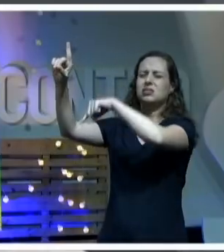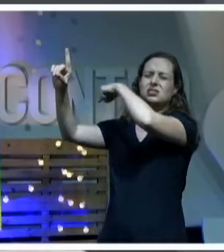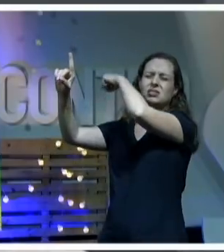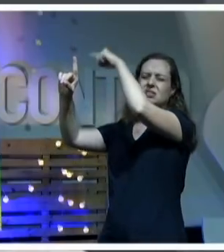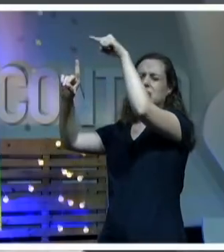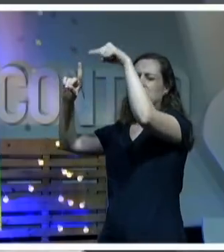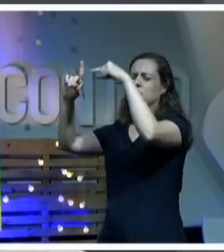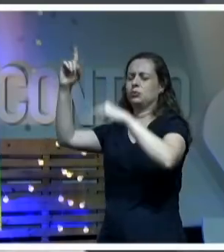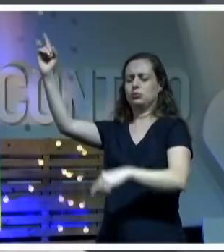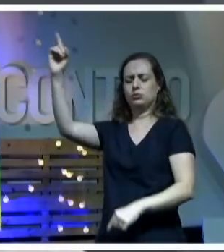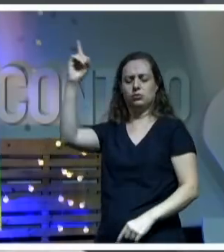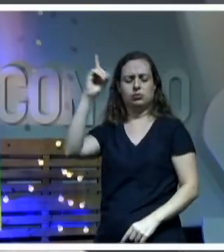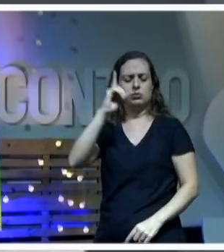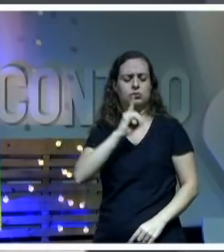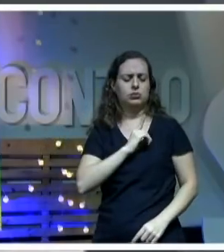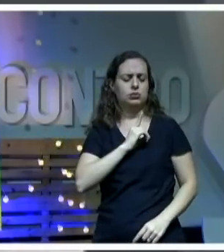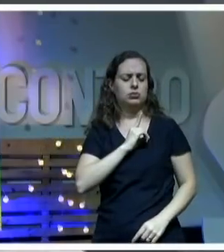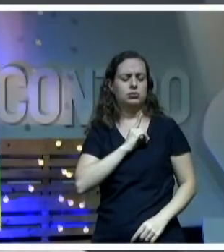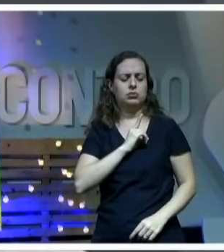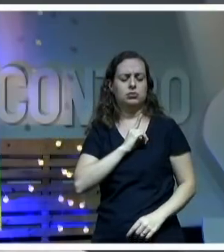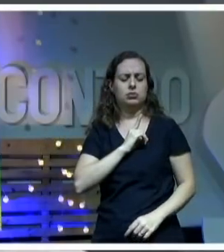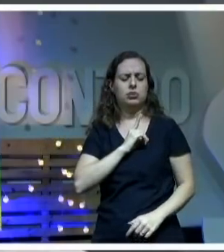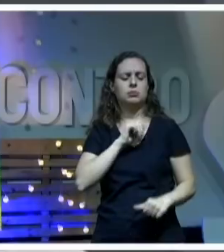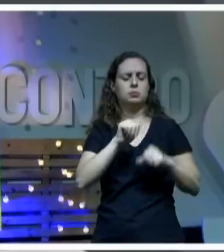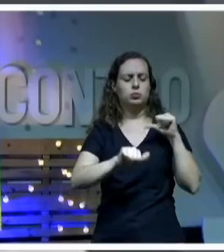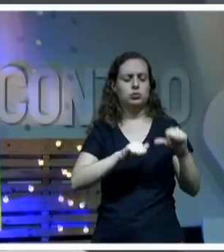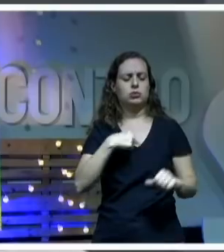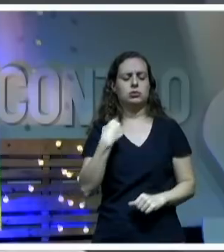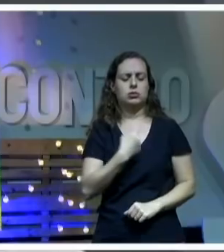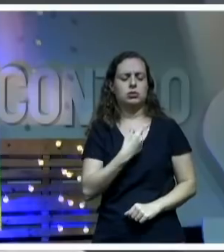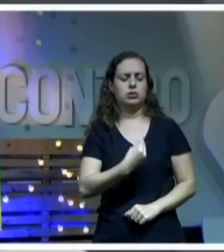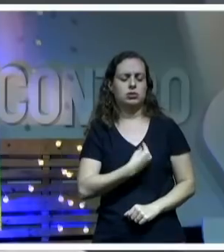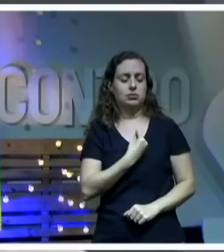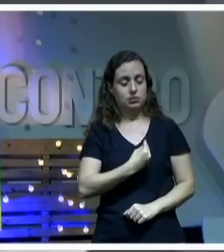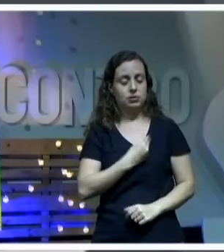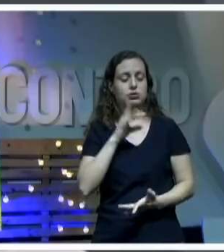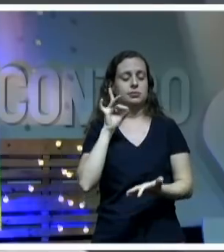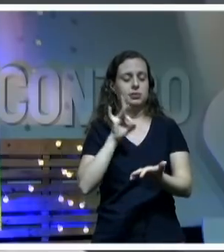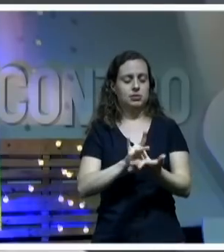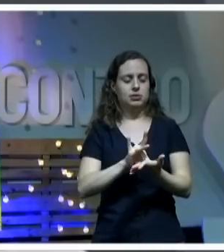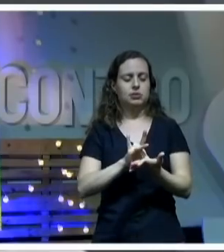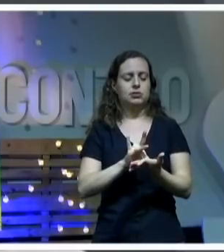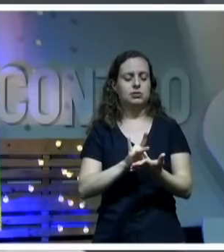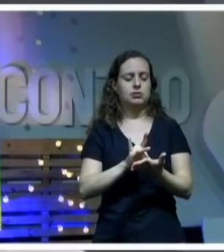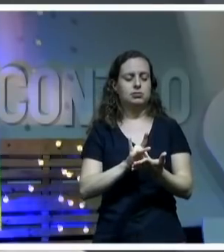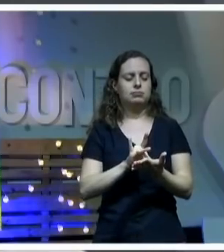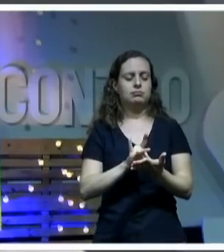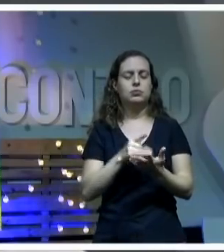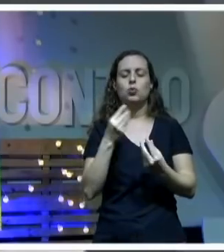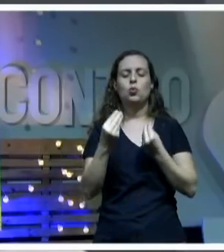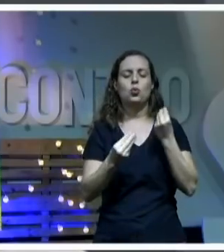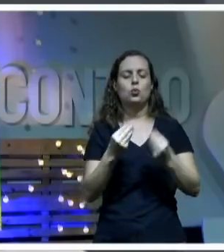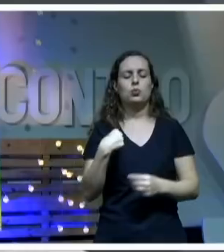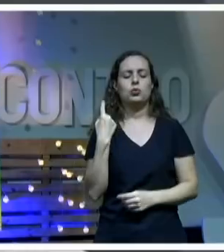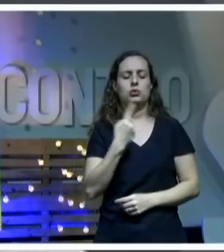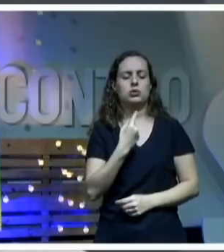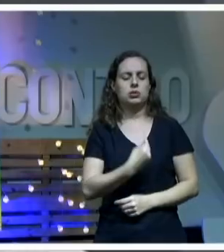nosso encontro se revela nós e nos mostra o que o senhor espera de nós